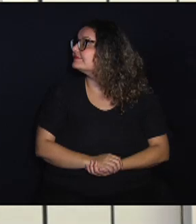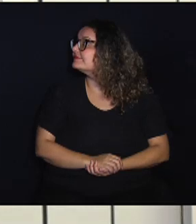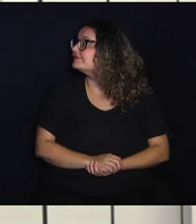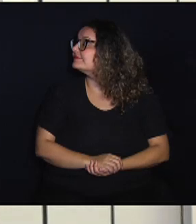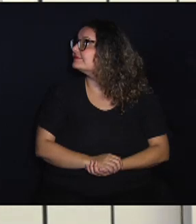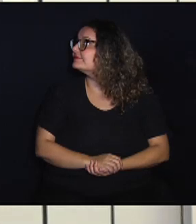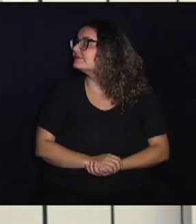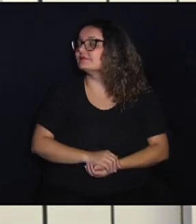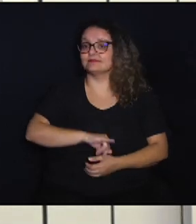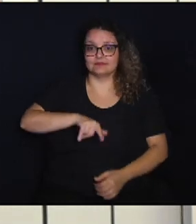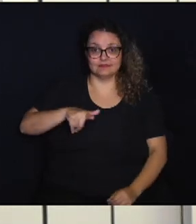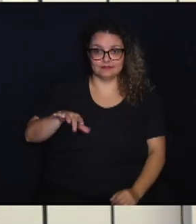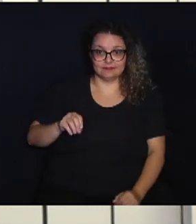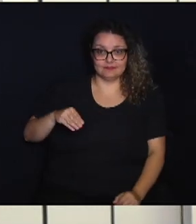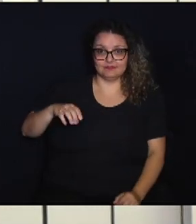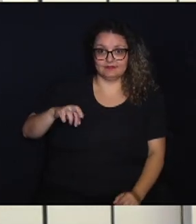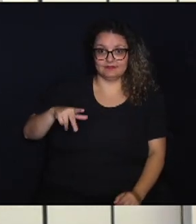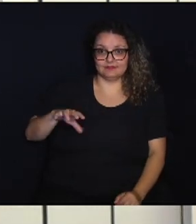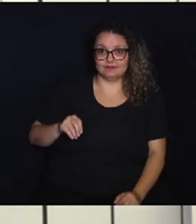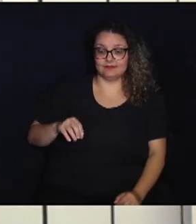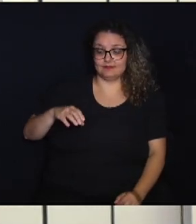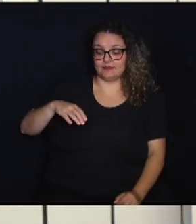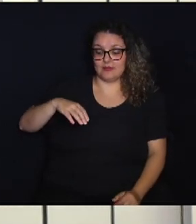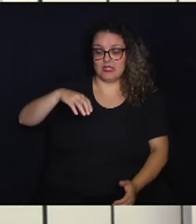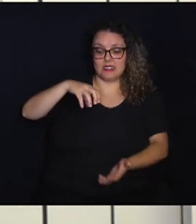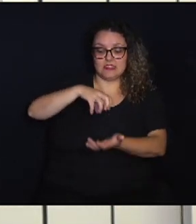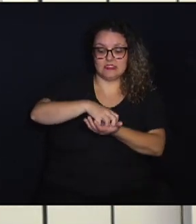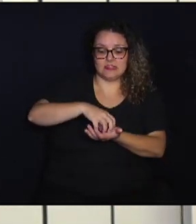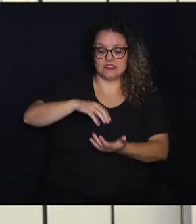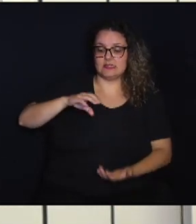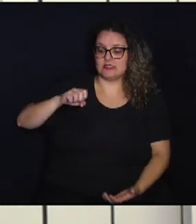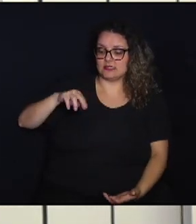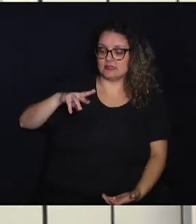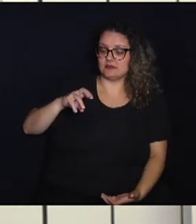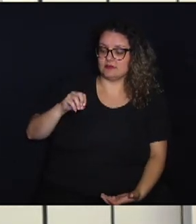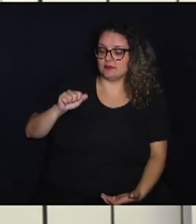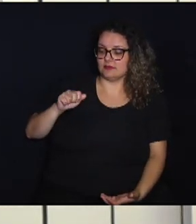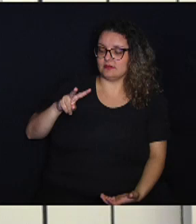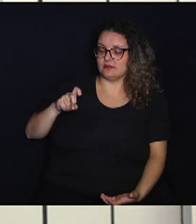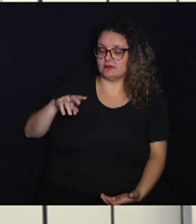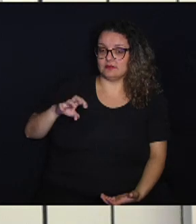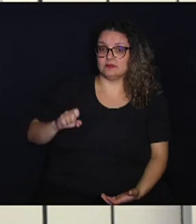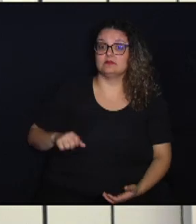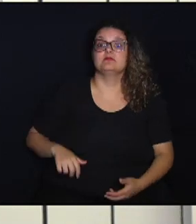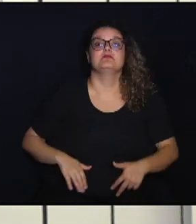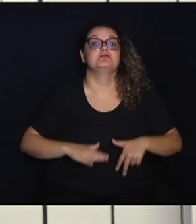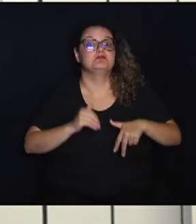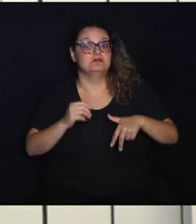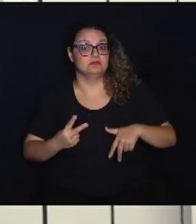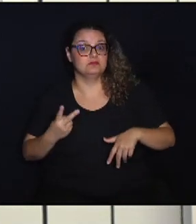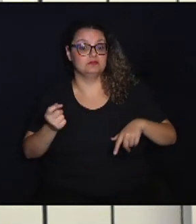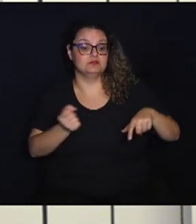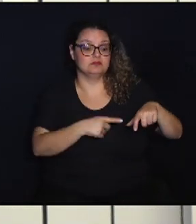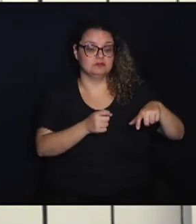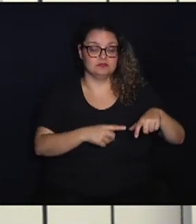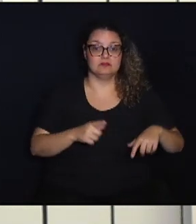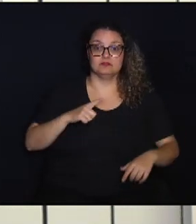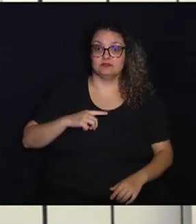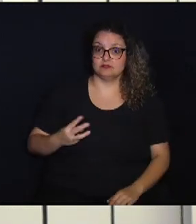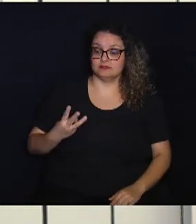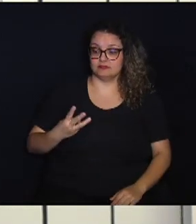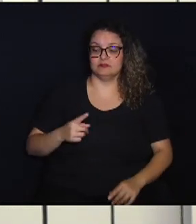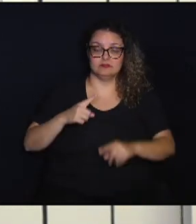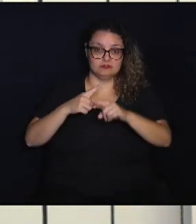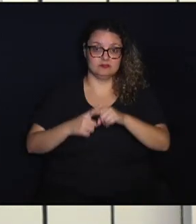João Marcelo, centroavante, mais uma vez foi o destaque, 2 gols nesta partida, já tem 3 na competição em